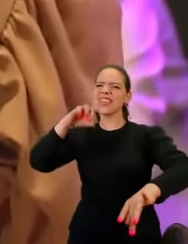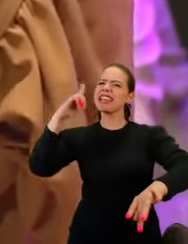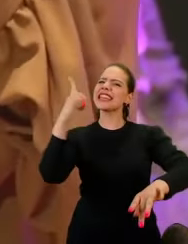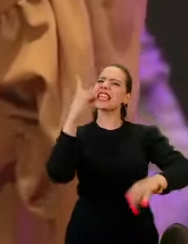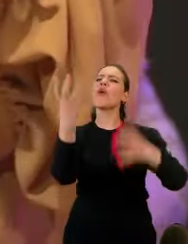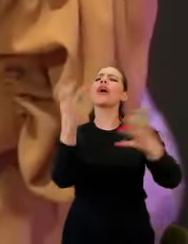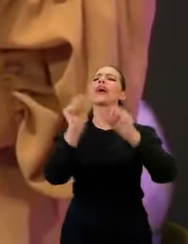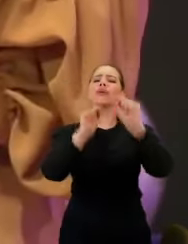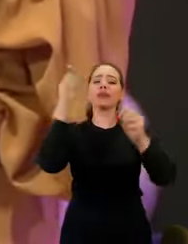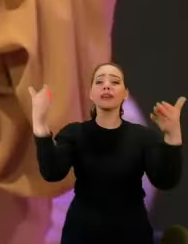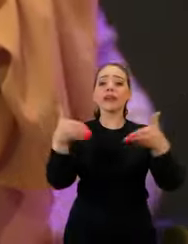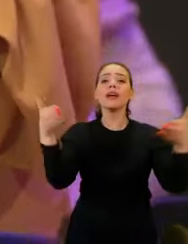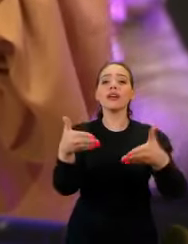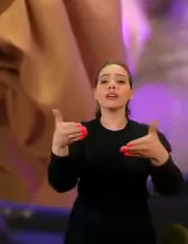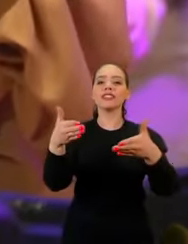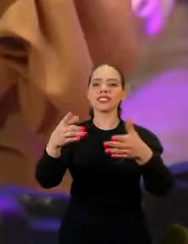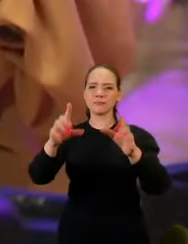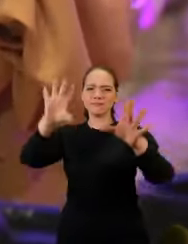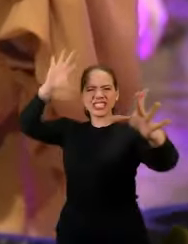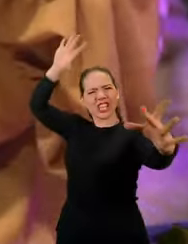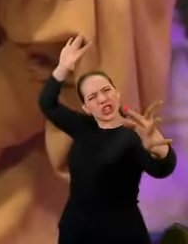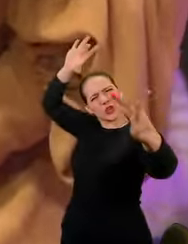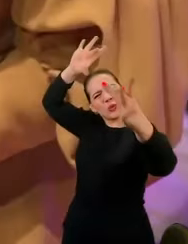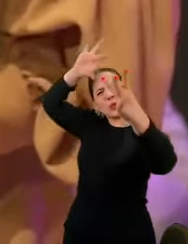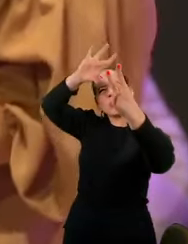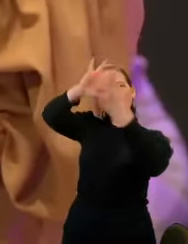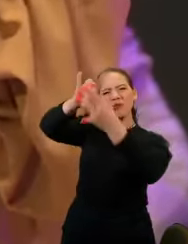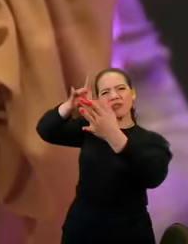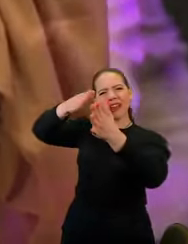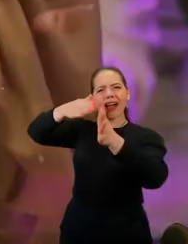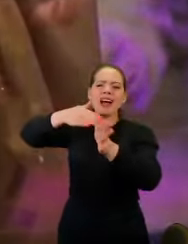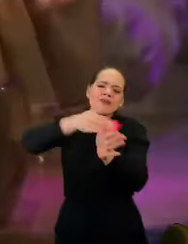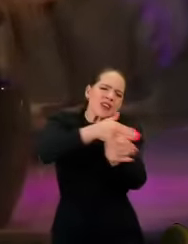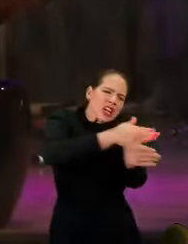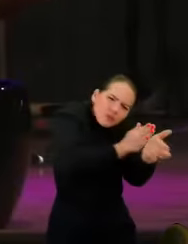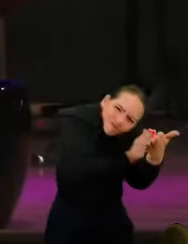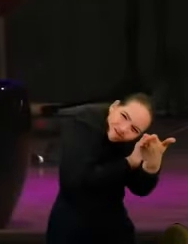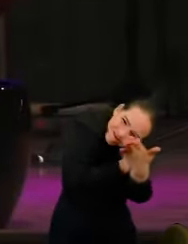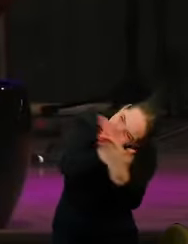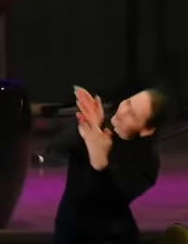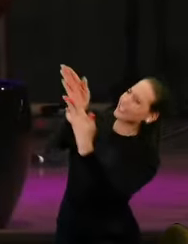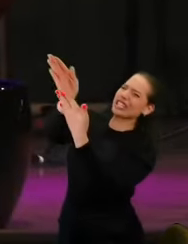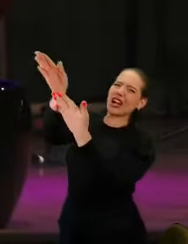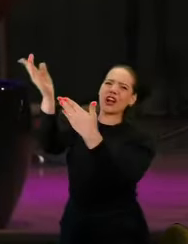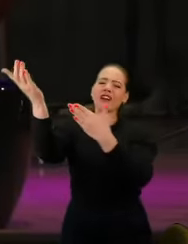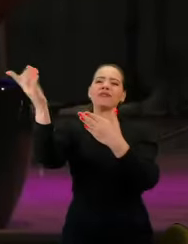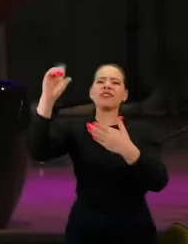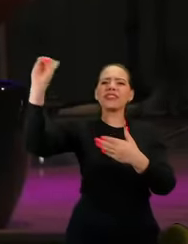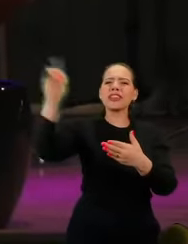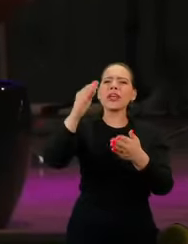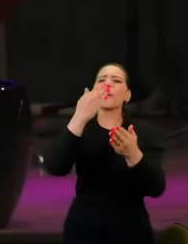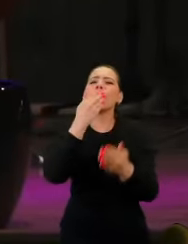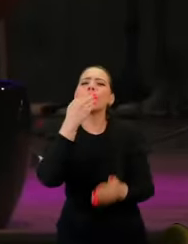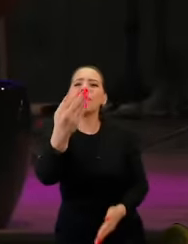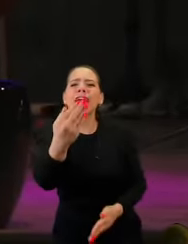nos alinhando nessa noite, igreja. Voltem para mim com